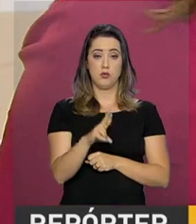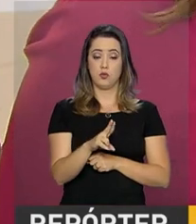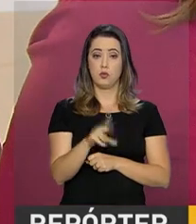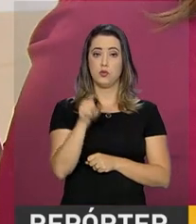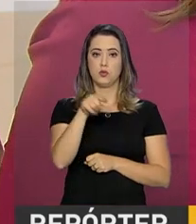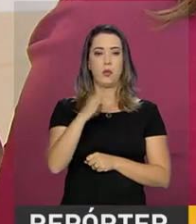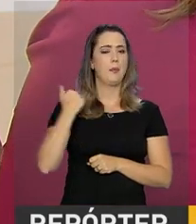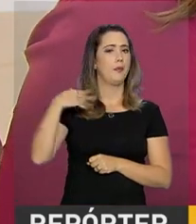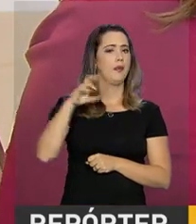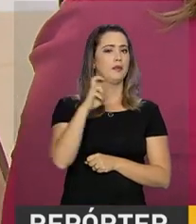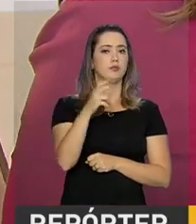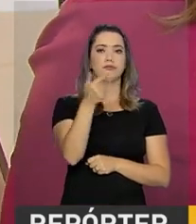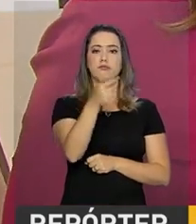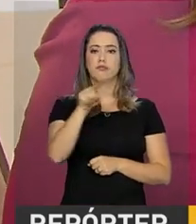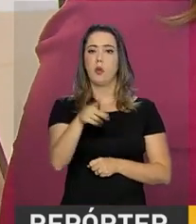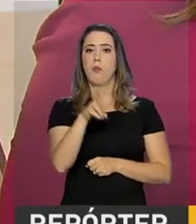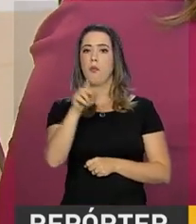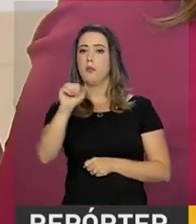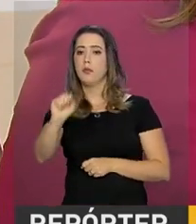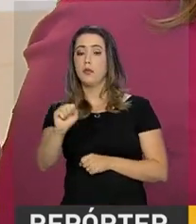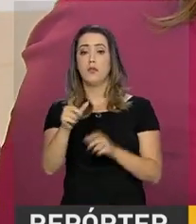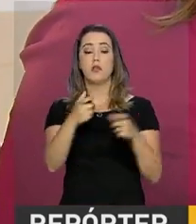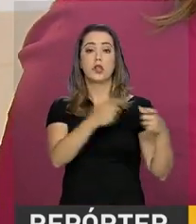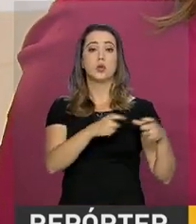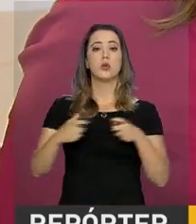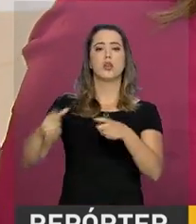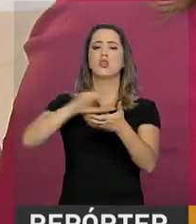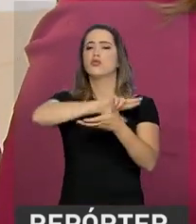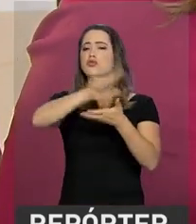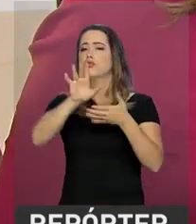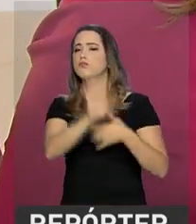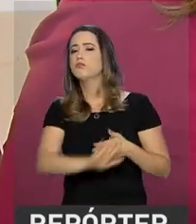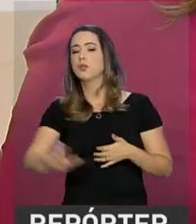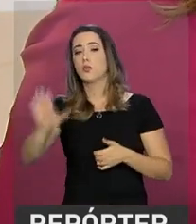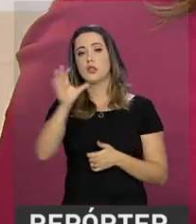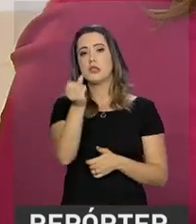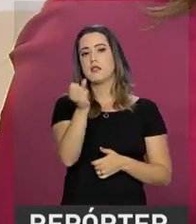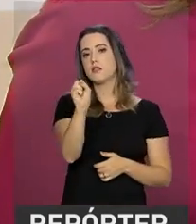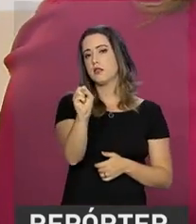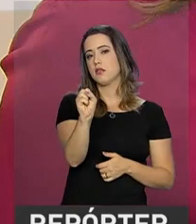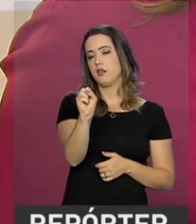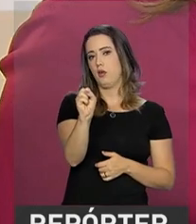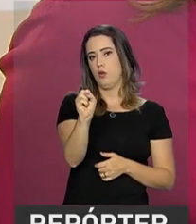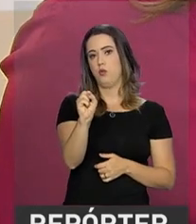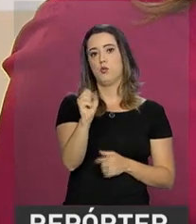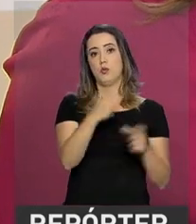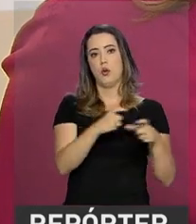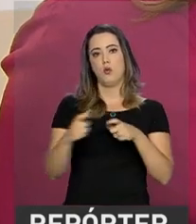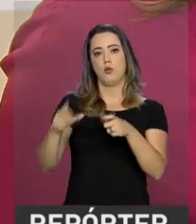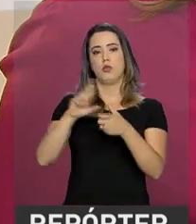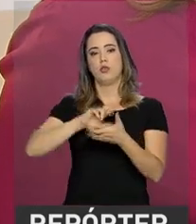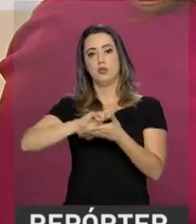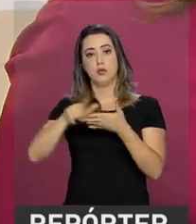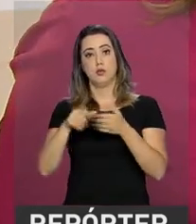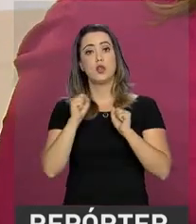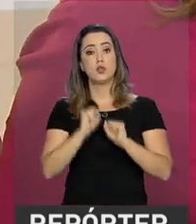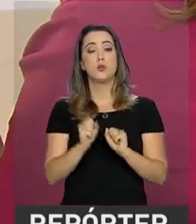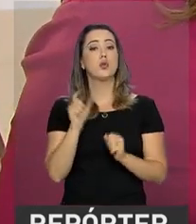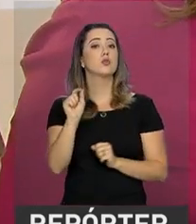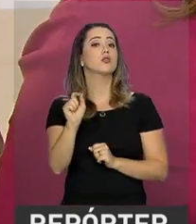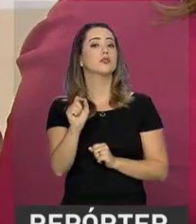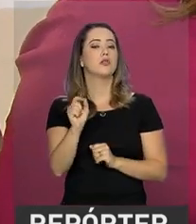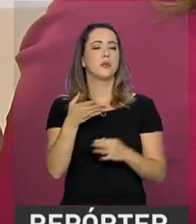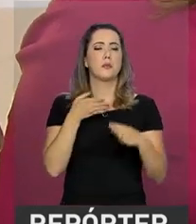57 mil vagas em 68 instituições pode concorrer quem fez o exame nacional do ensino médio em